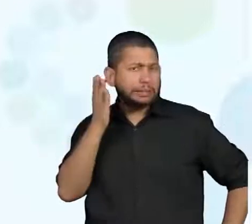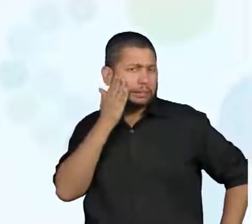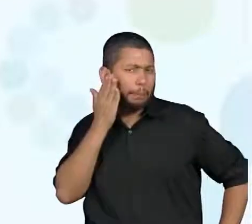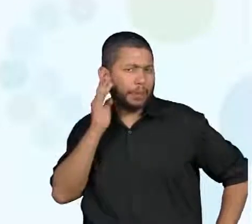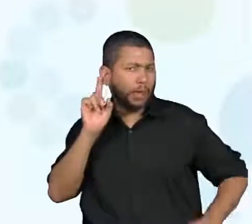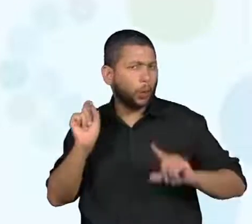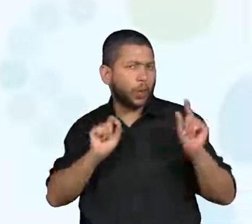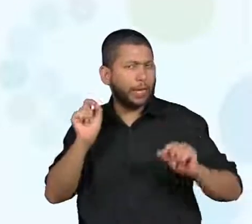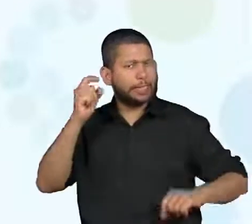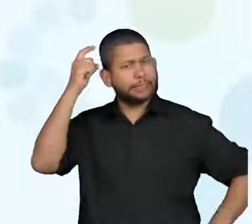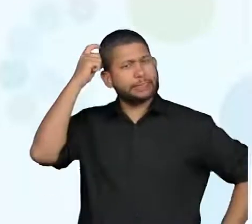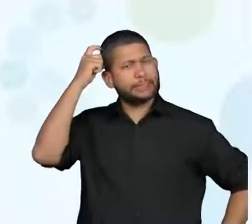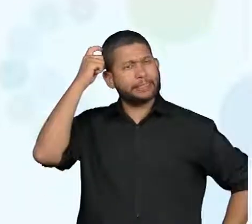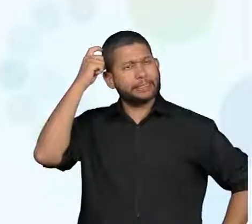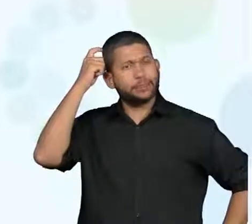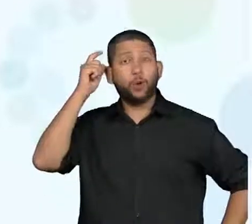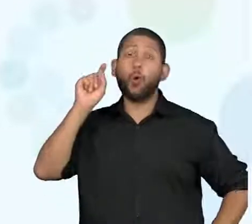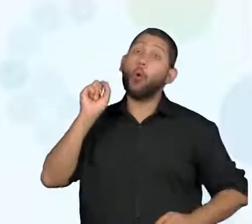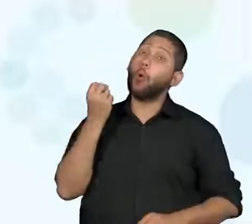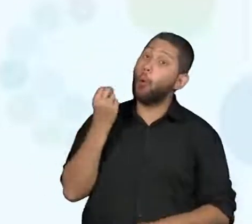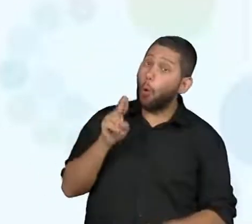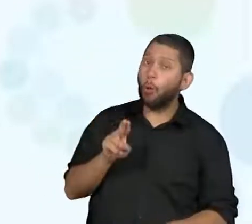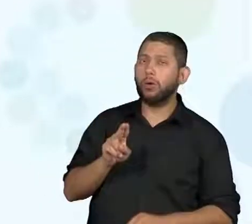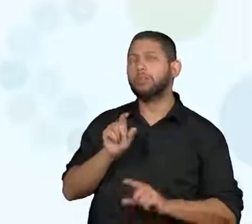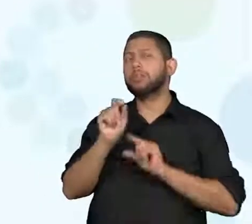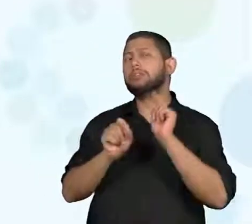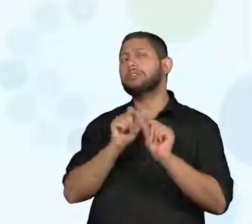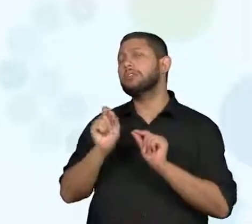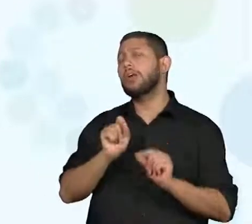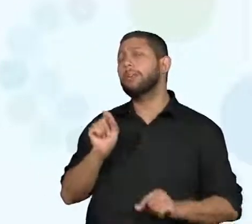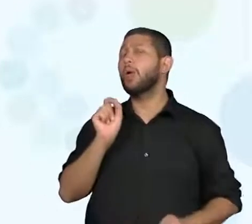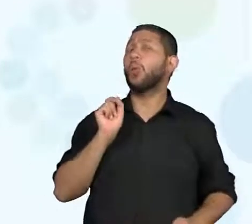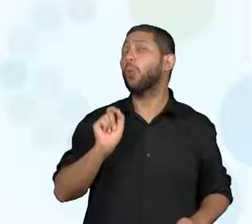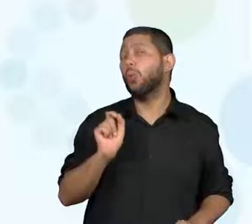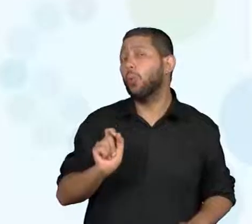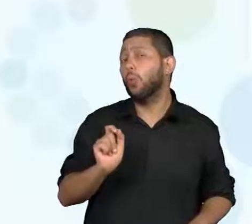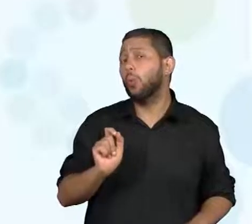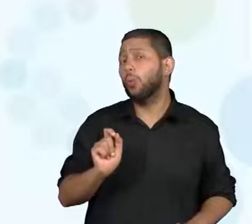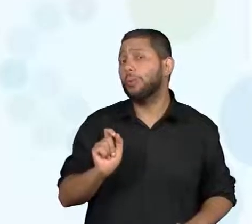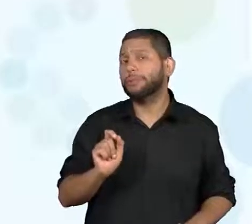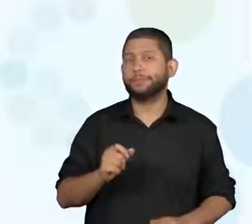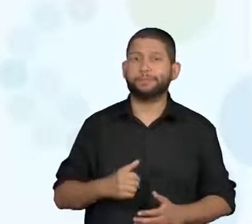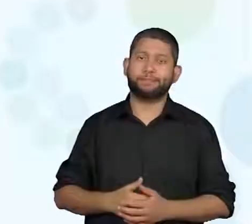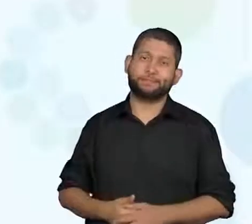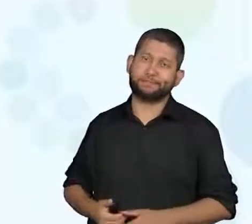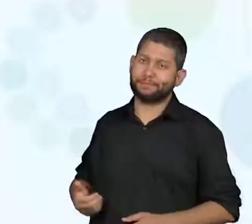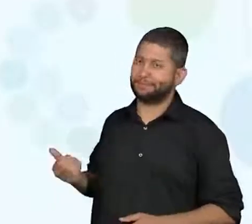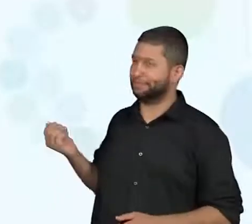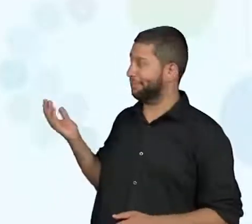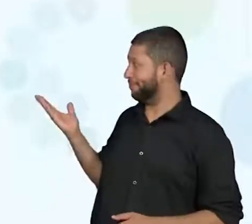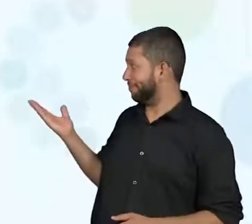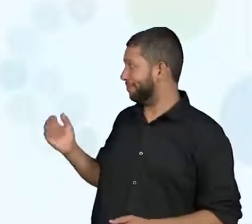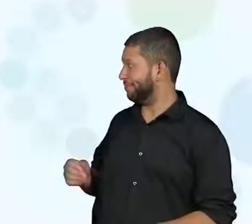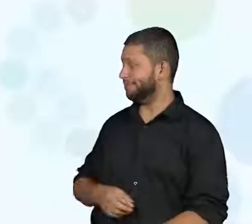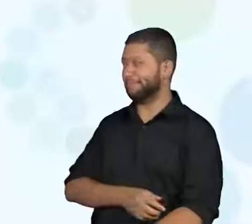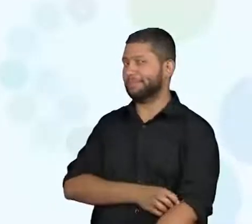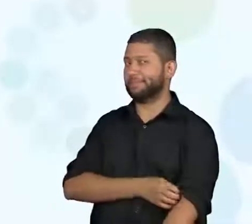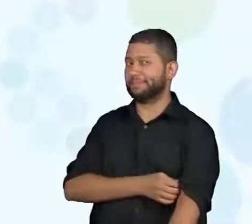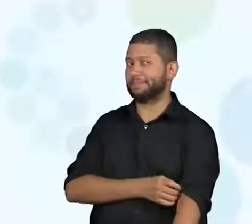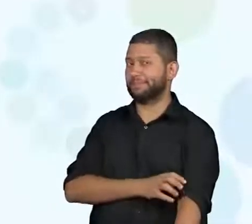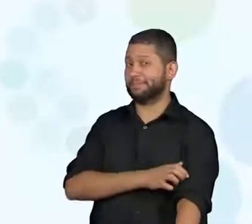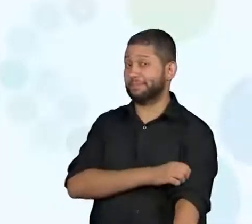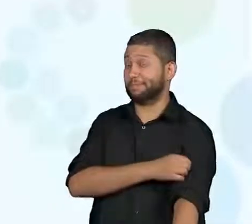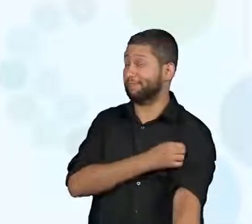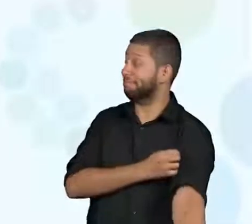curiosidade, no formato Você sabia que? Ou Você sabia